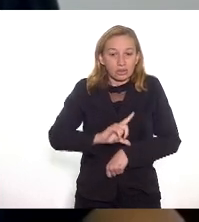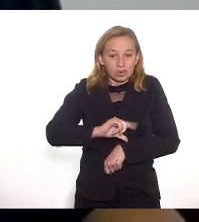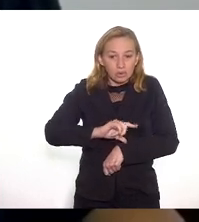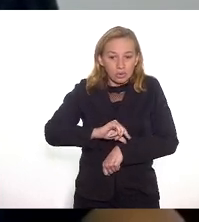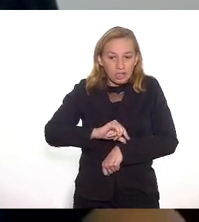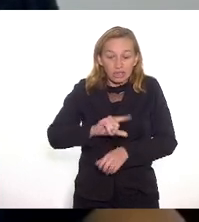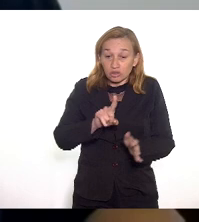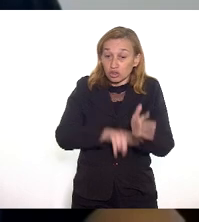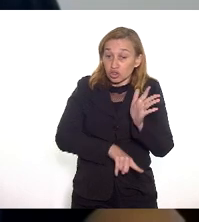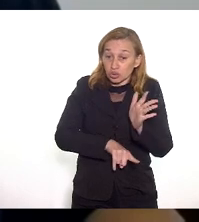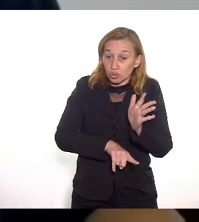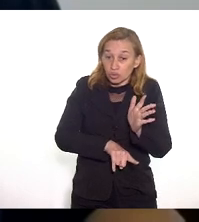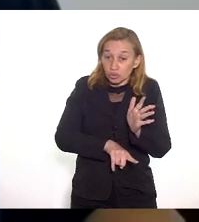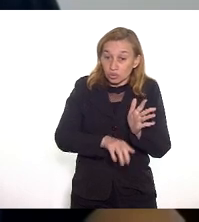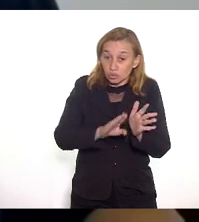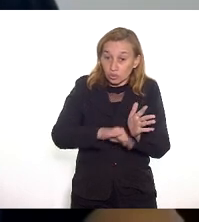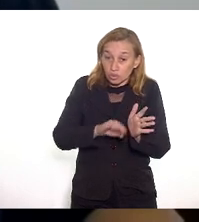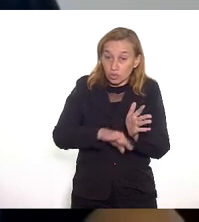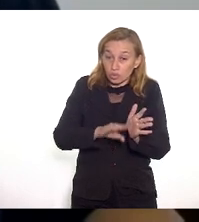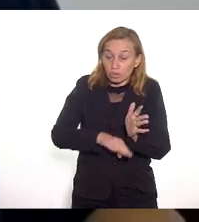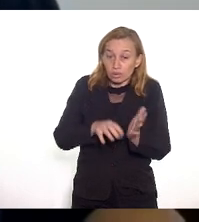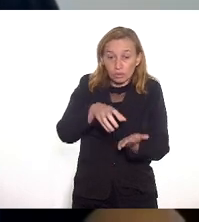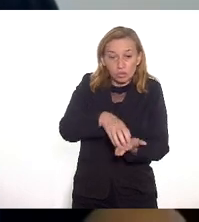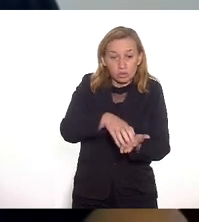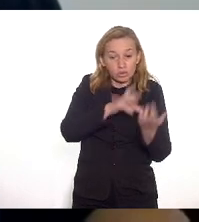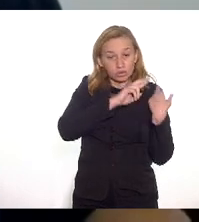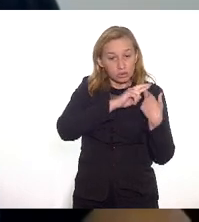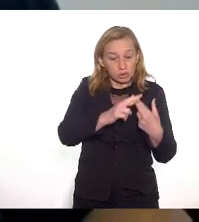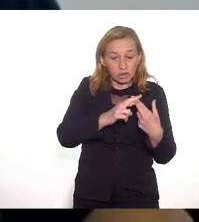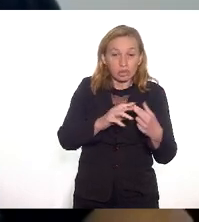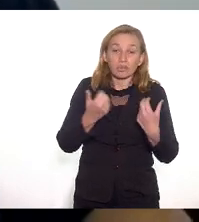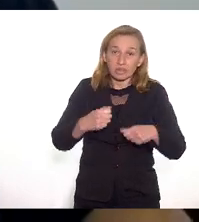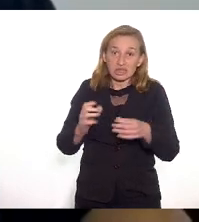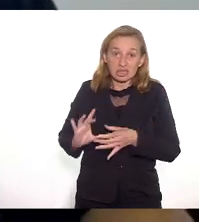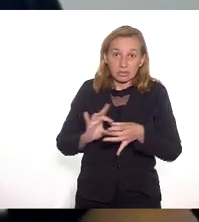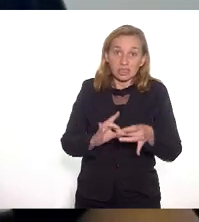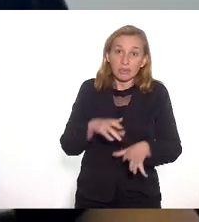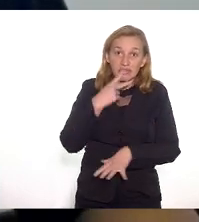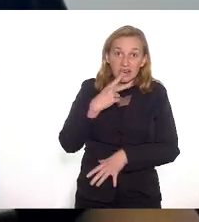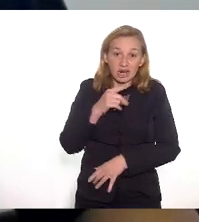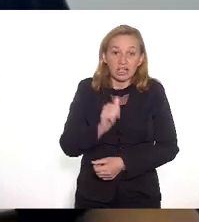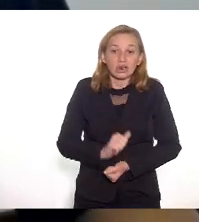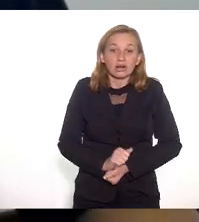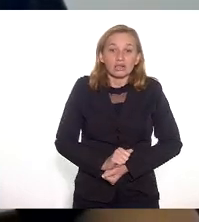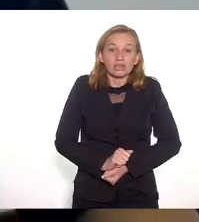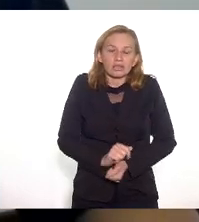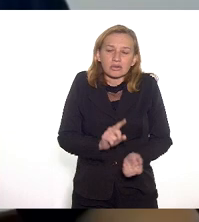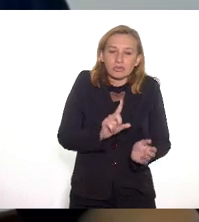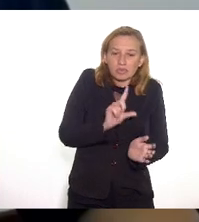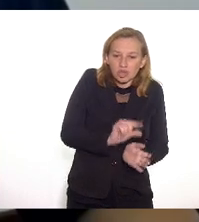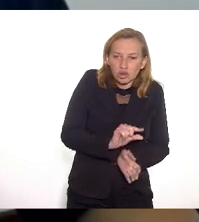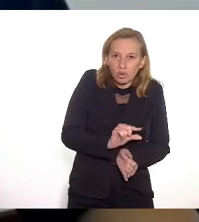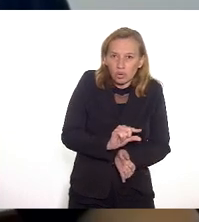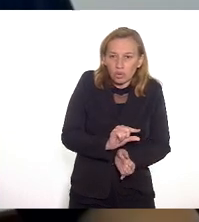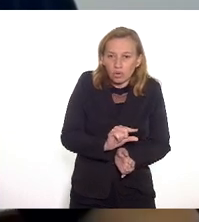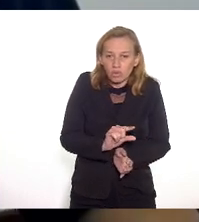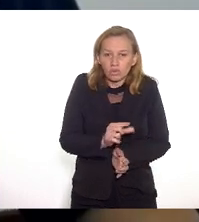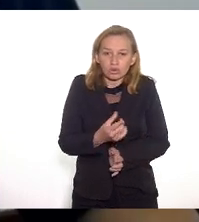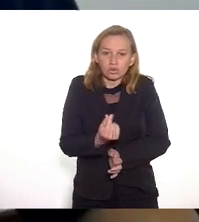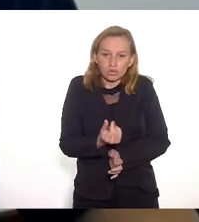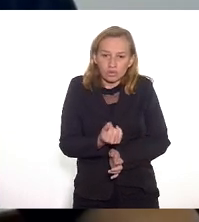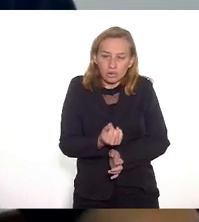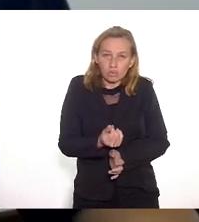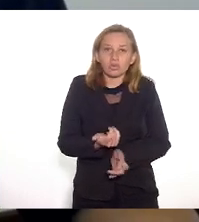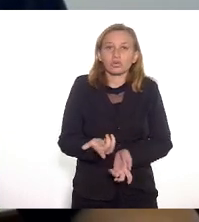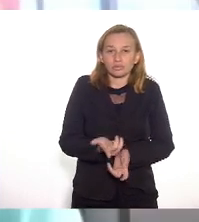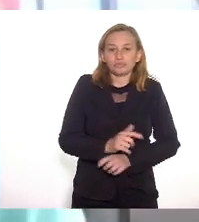desconto serão fixados pelo órgão competente. Então, é nesse momento aí que vai ter que emendar para falar de que seja a menor da tarifa do bilhete único.